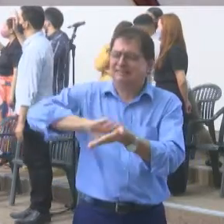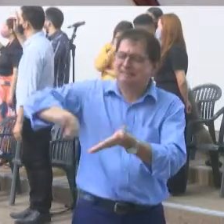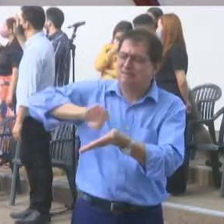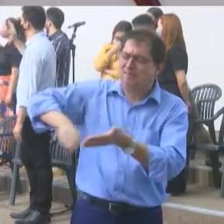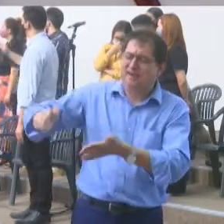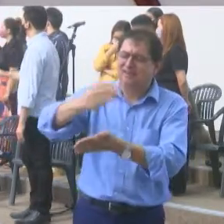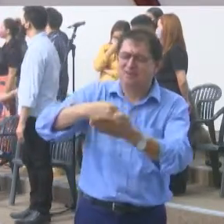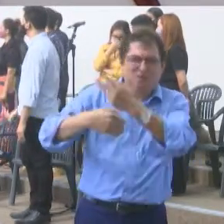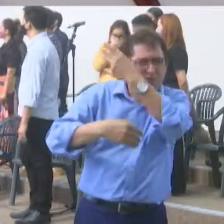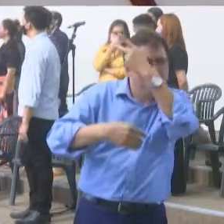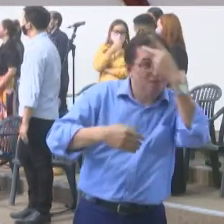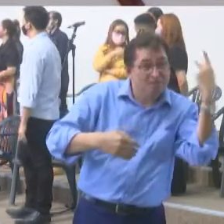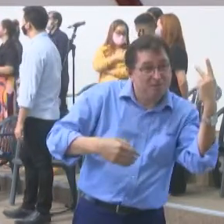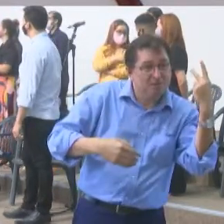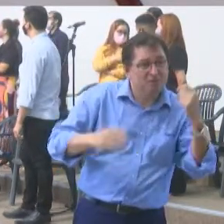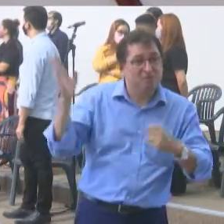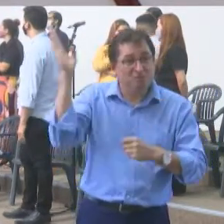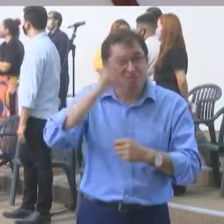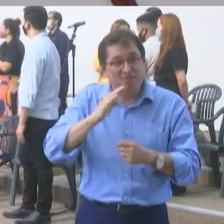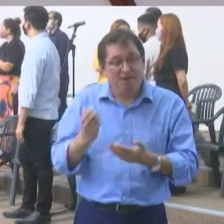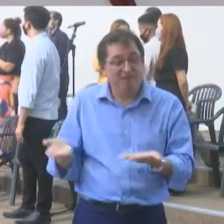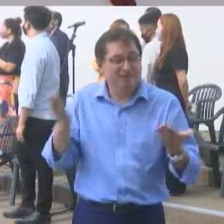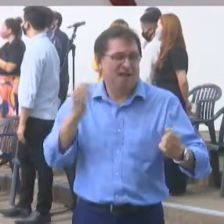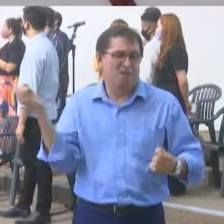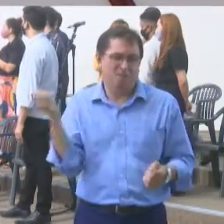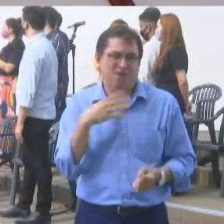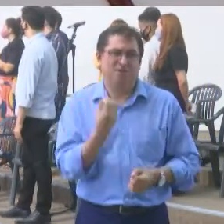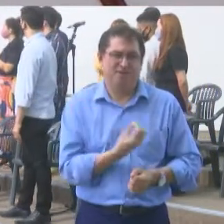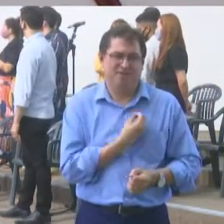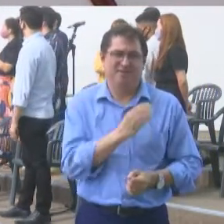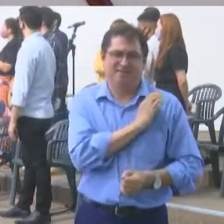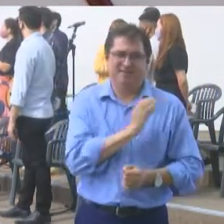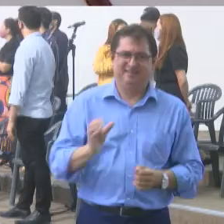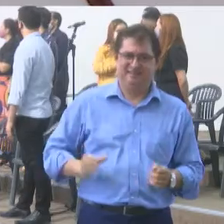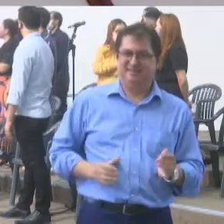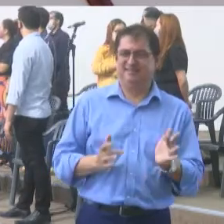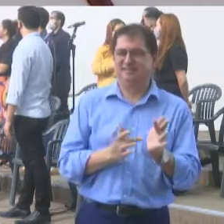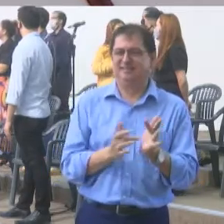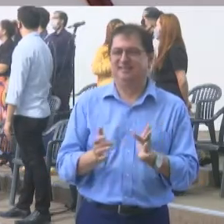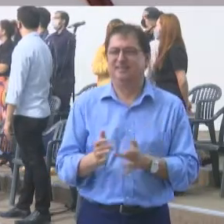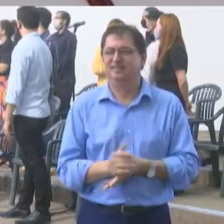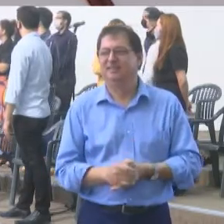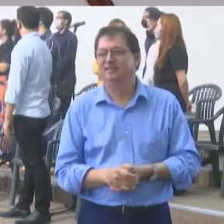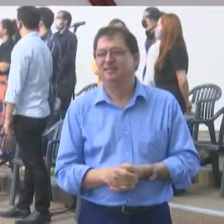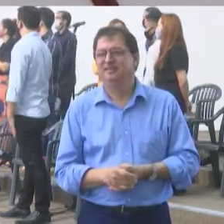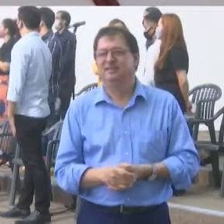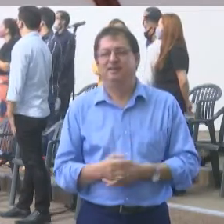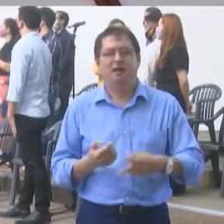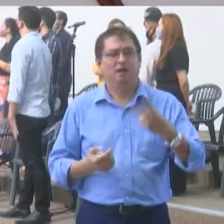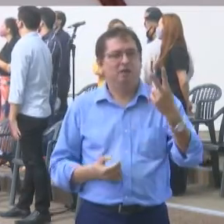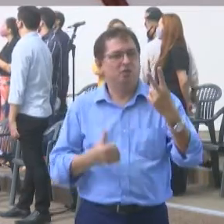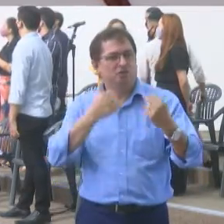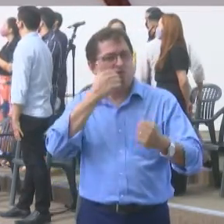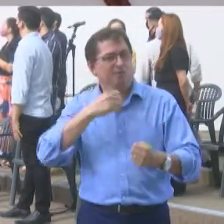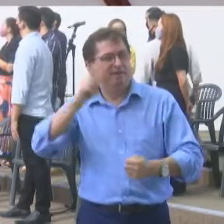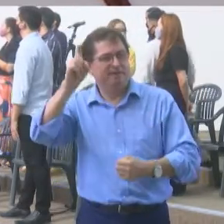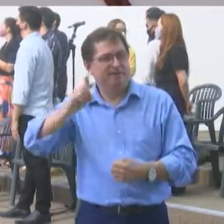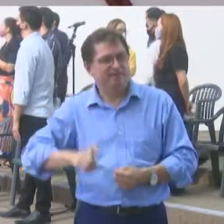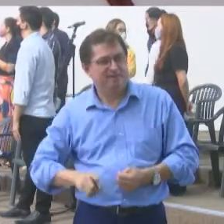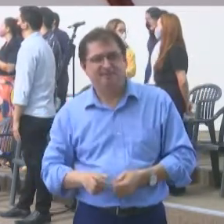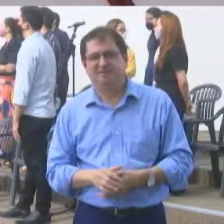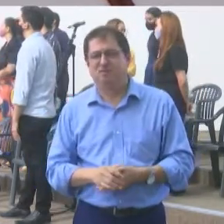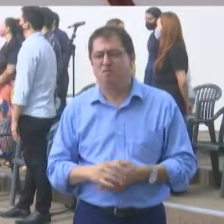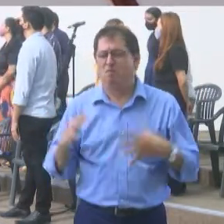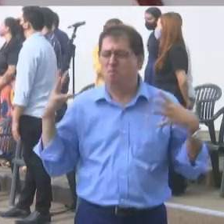leva para a abundância. E é o Deus que tira do desespero para a esperança. Essas duas figuras são fantásticas.